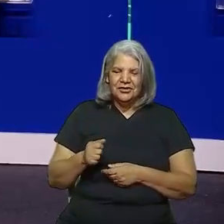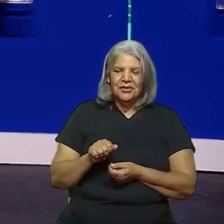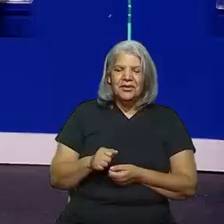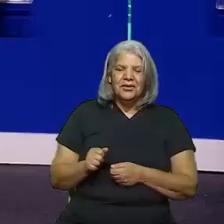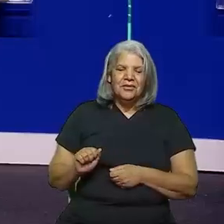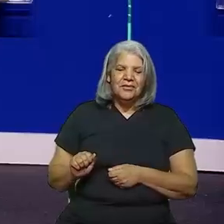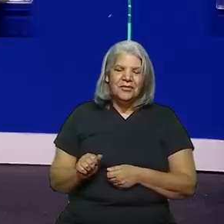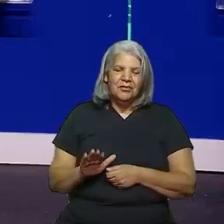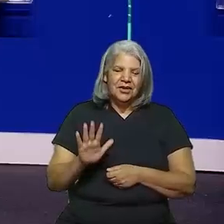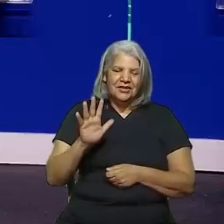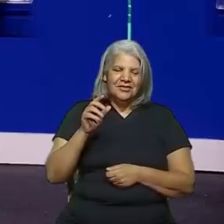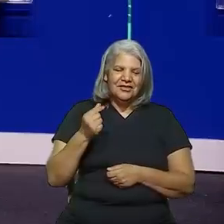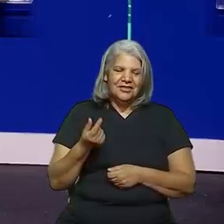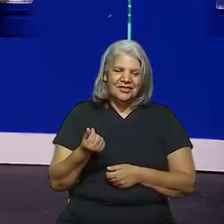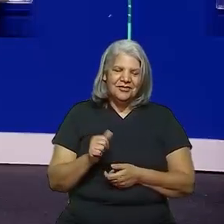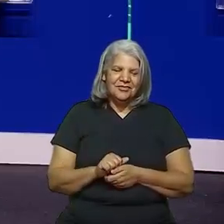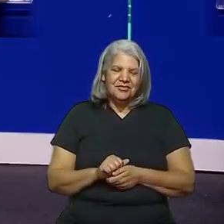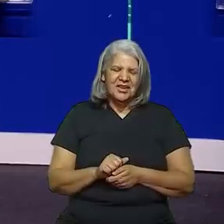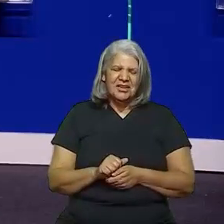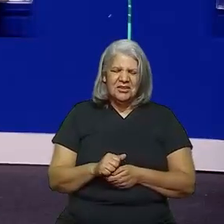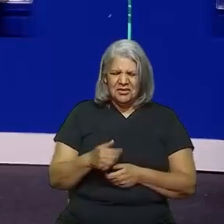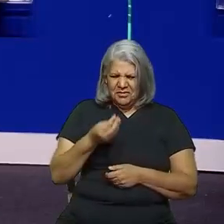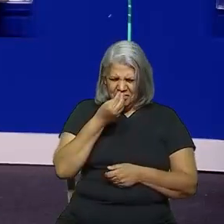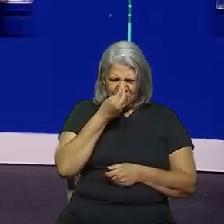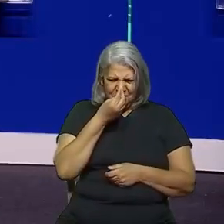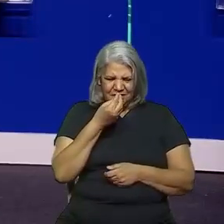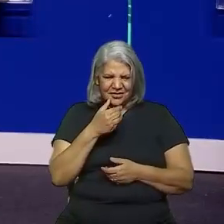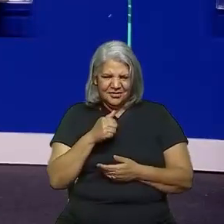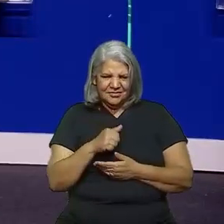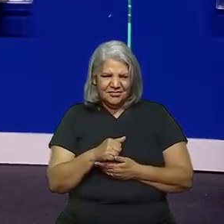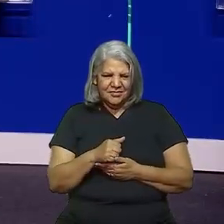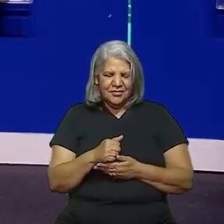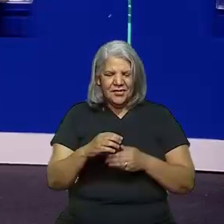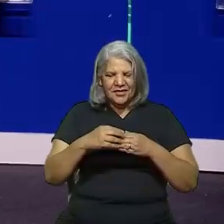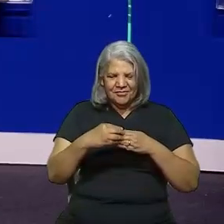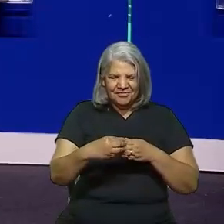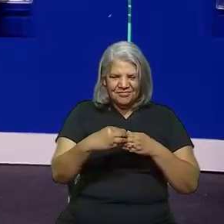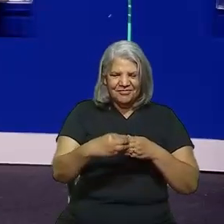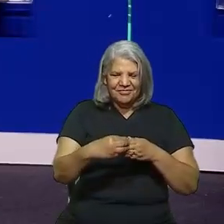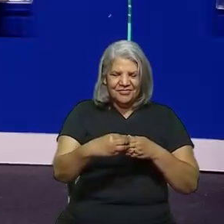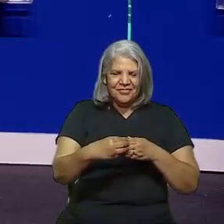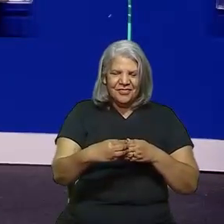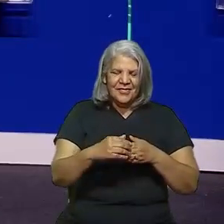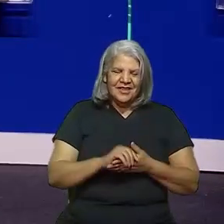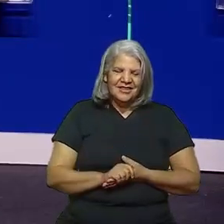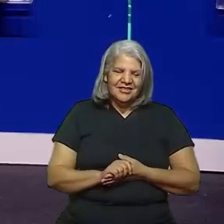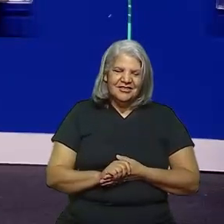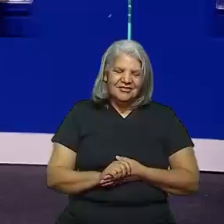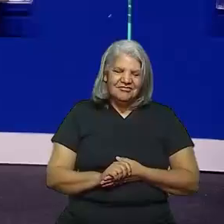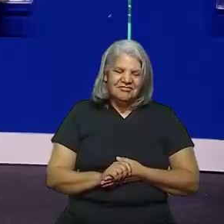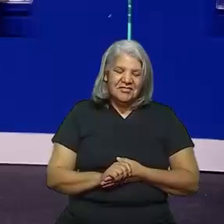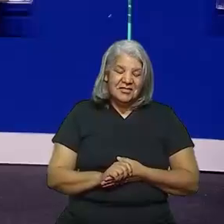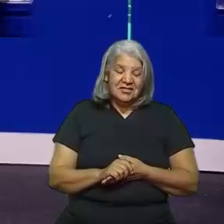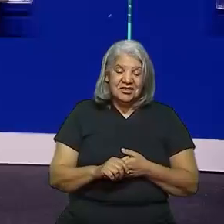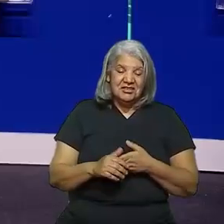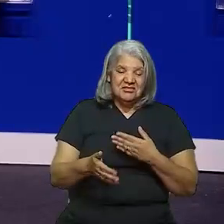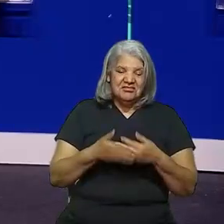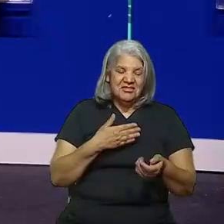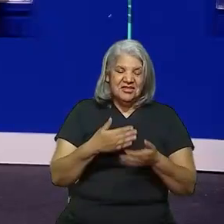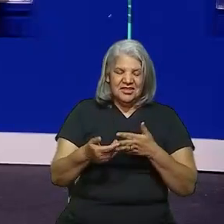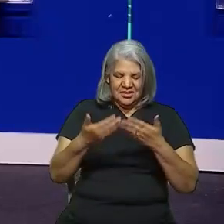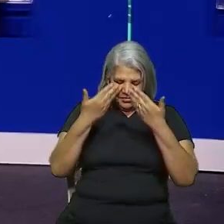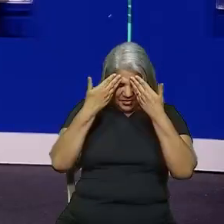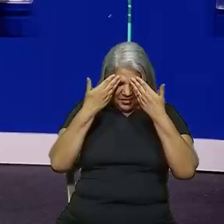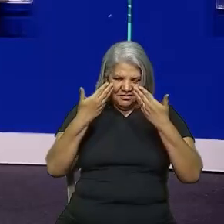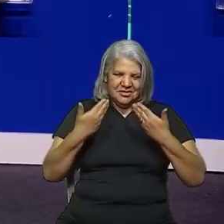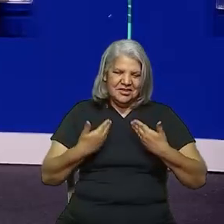e aos que me negam cumprimento sem o mais mínimo argumento, aos que não sabem que eu existo, até mesmo quando